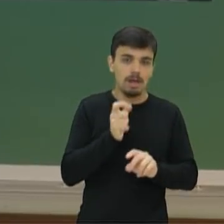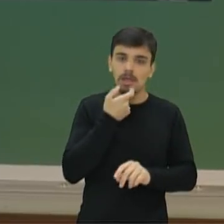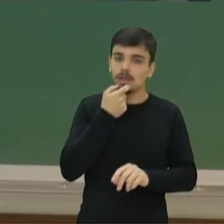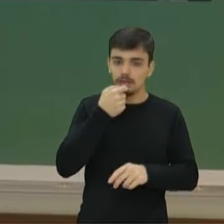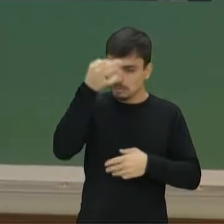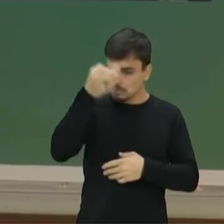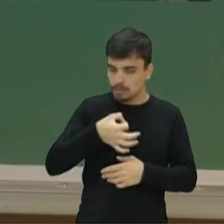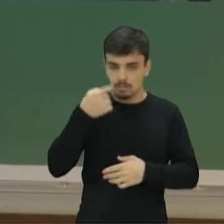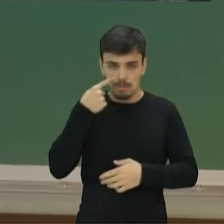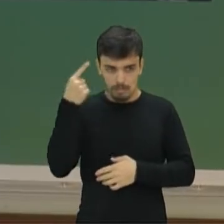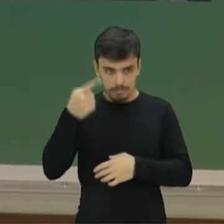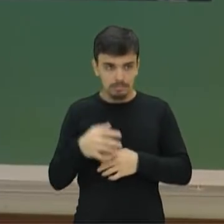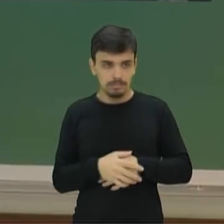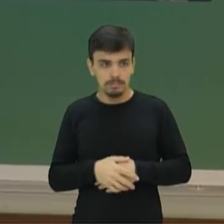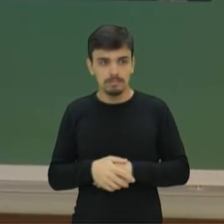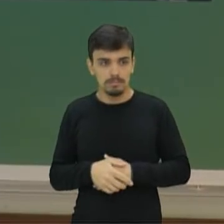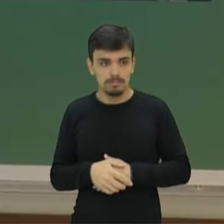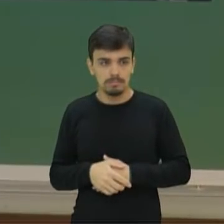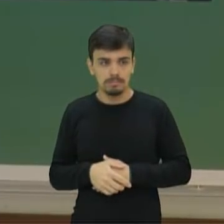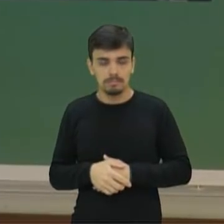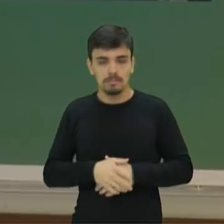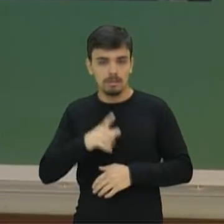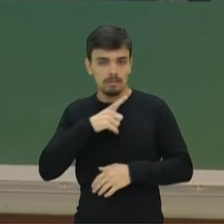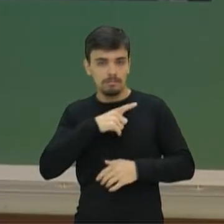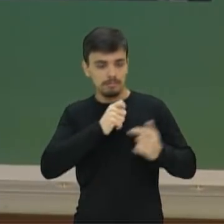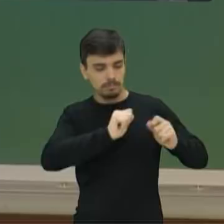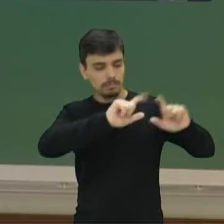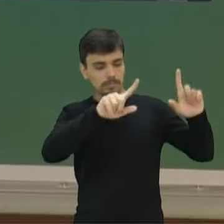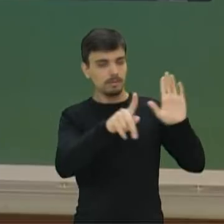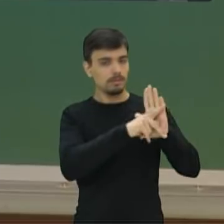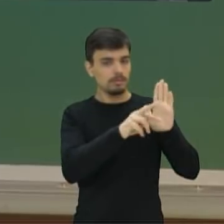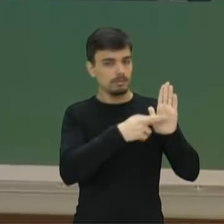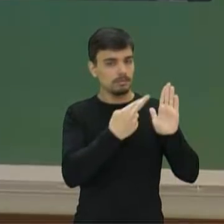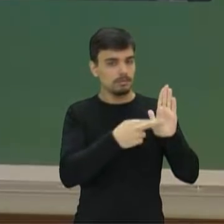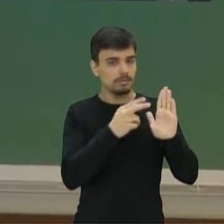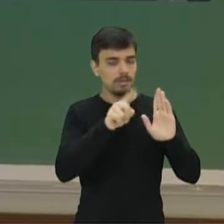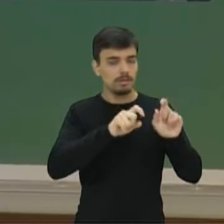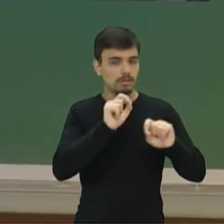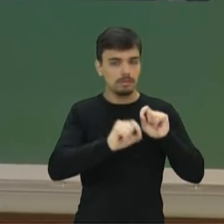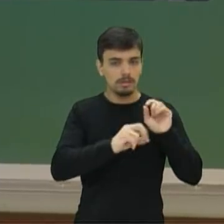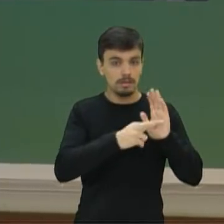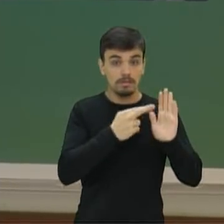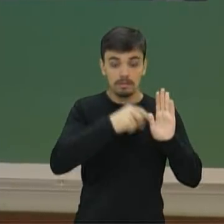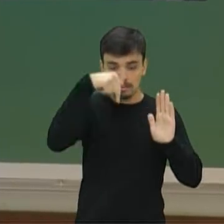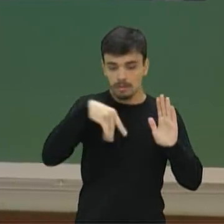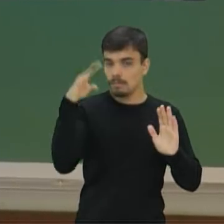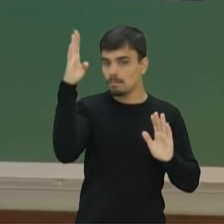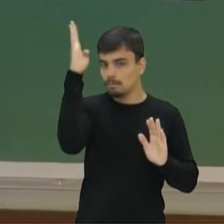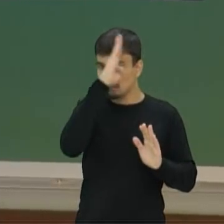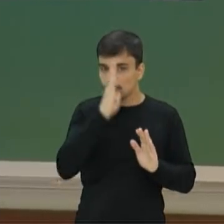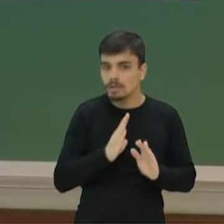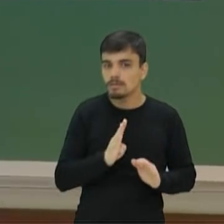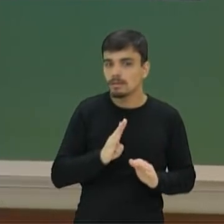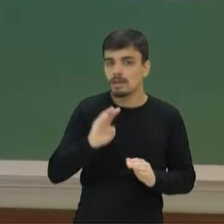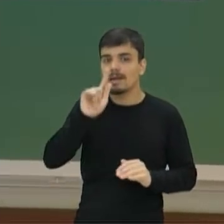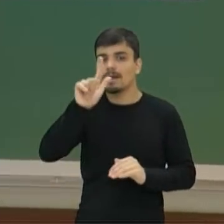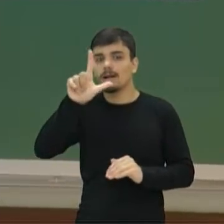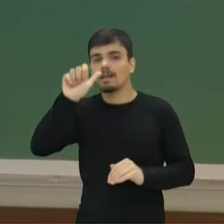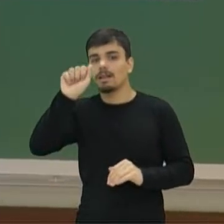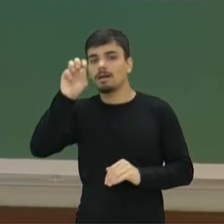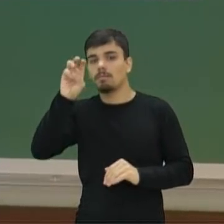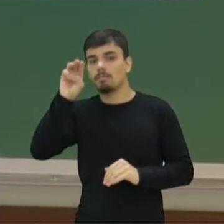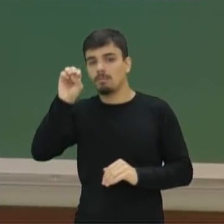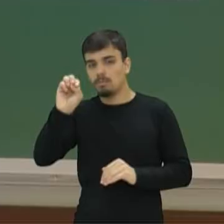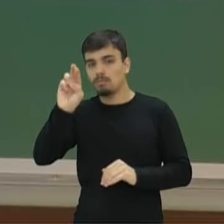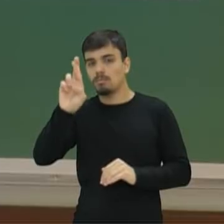mesmo, certo? Então, olha aqui comigo, ó. Aqui é uma capa de revista. É uma revista brasileira, nacional, né? Glamour, o nome da revista, sem